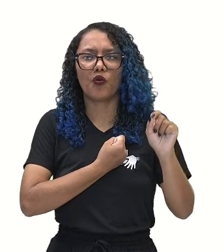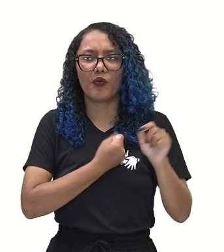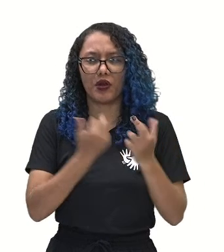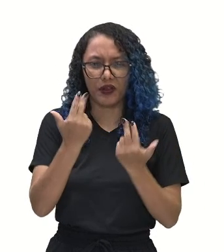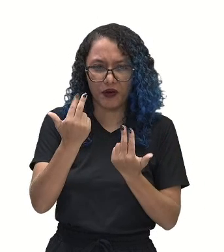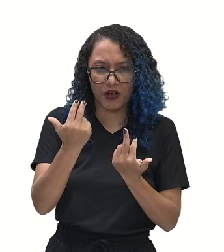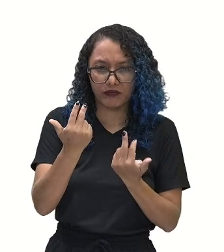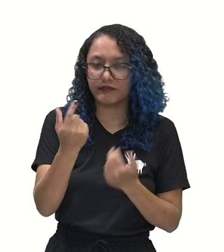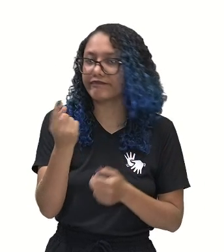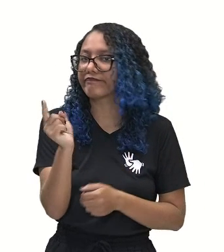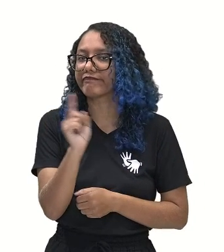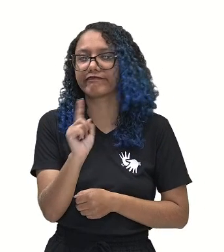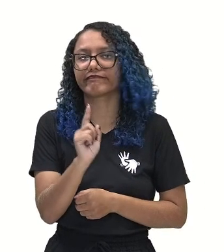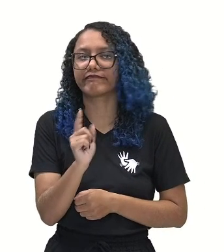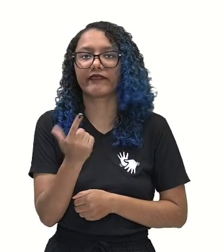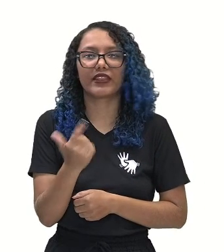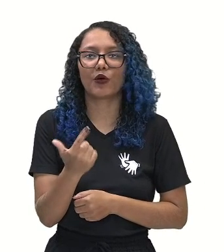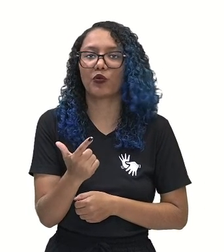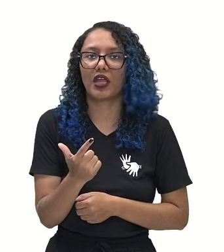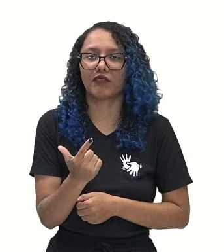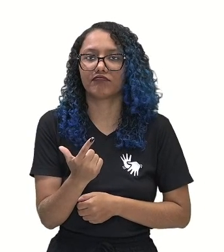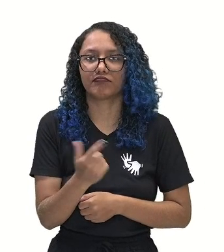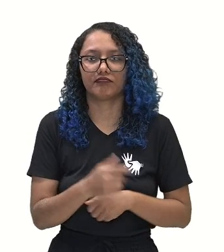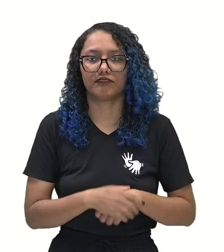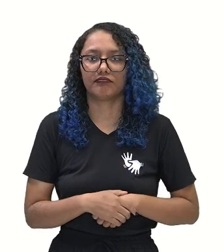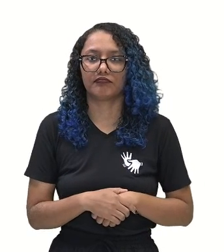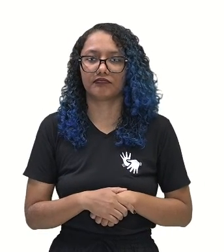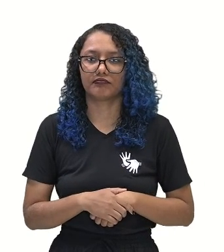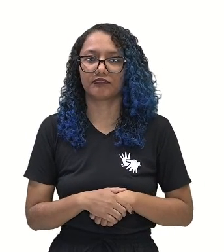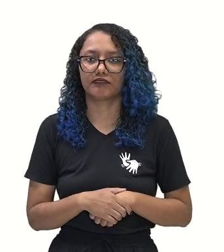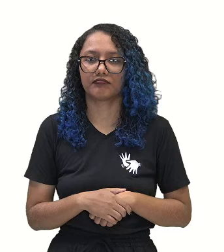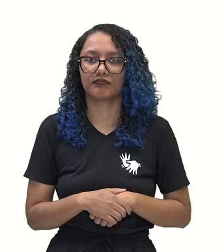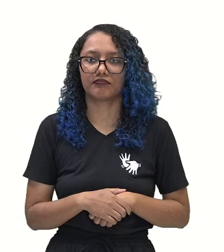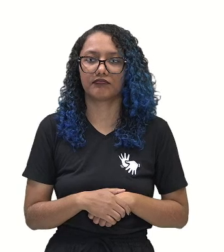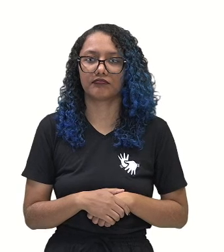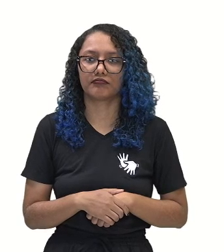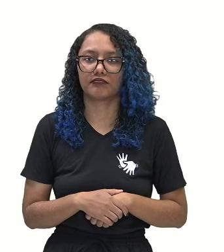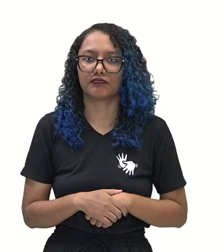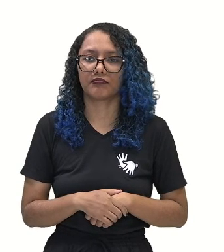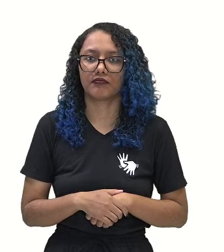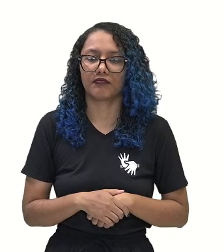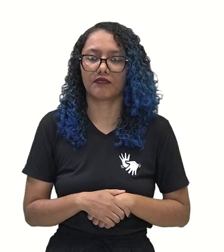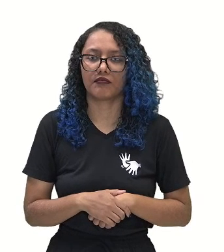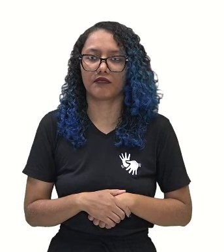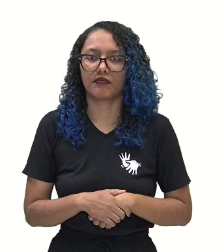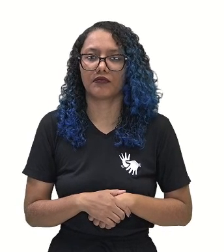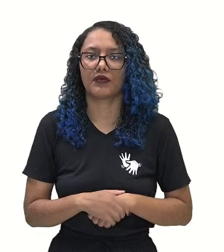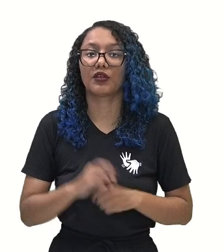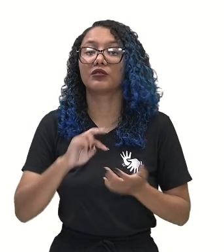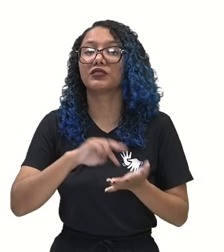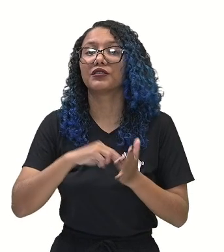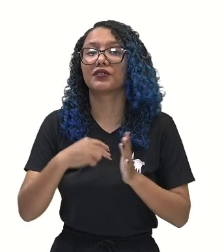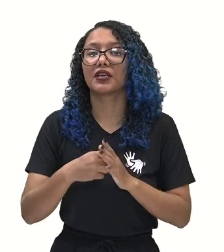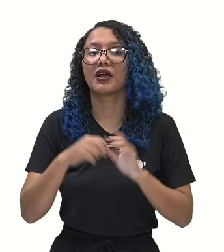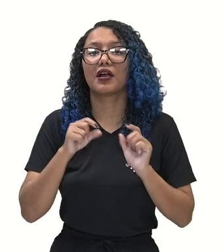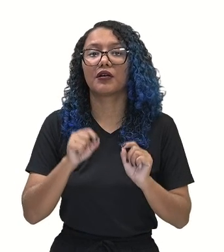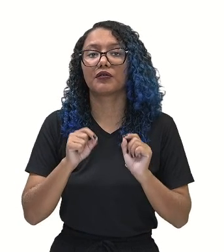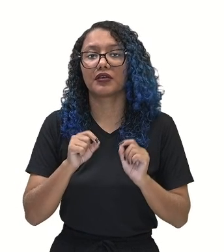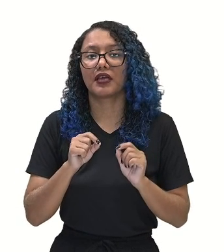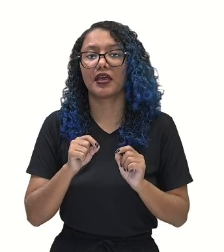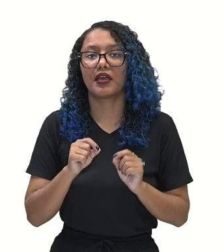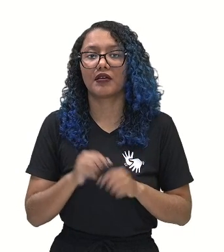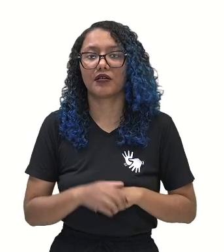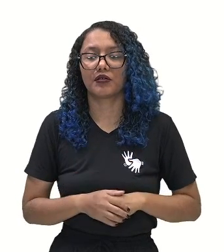que acontece? Se nenhum valor numérico deles se repete, é porque eles não estão na mesma